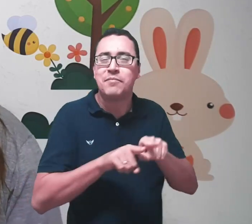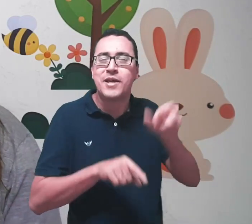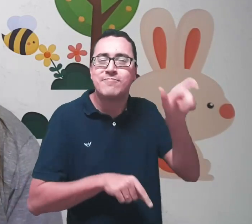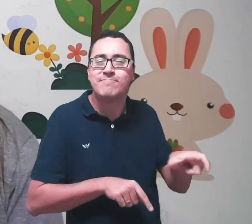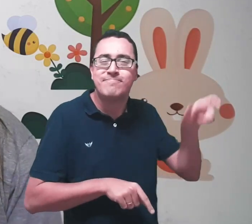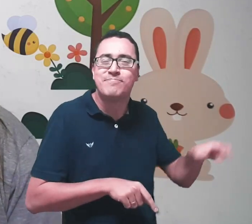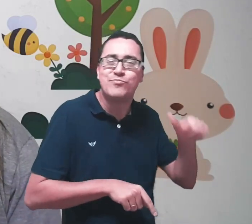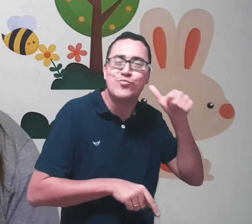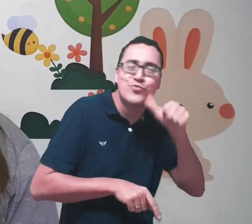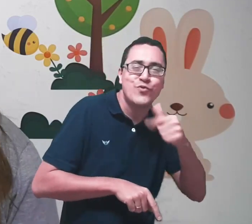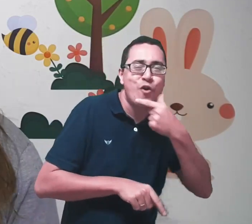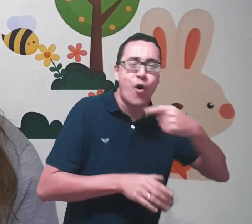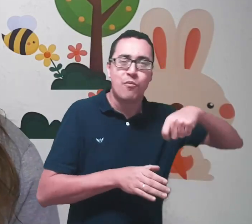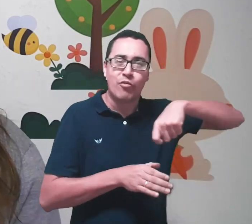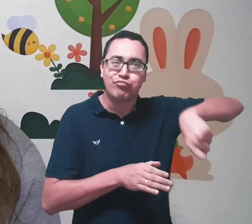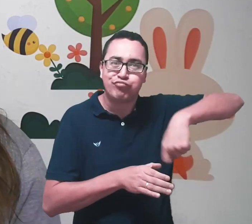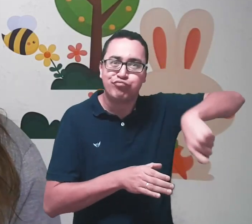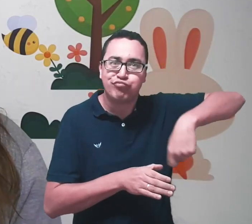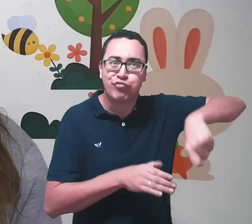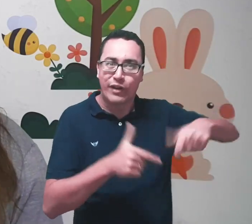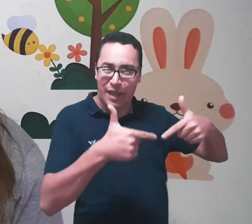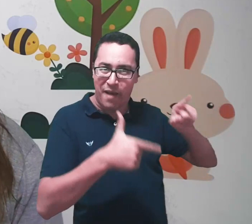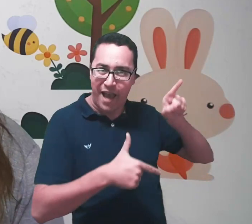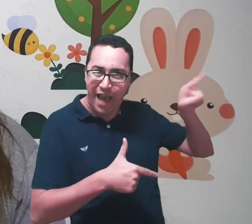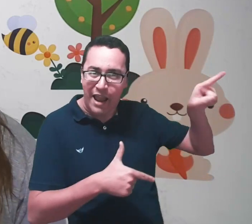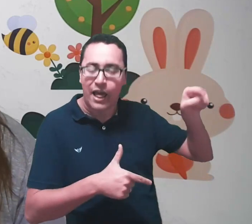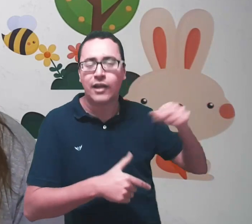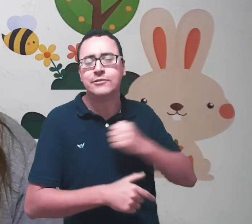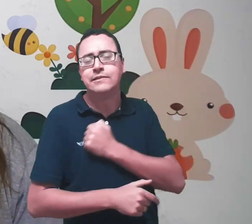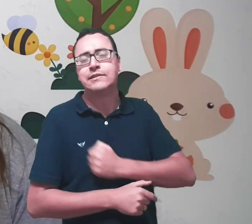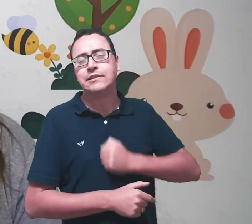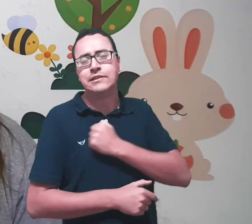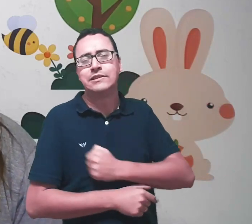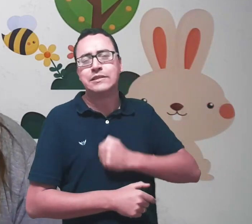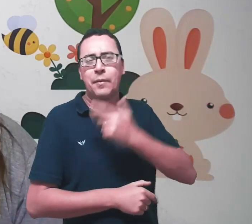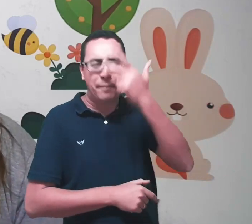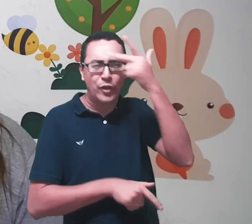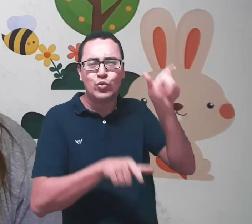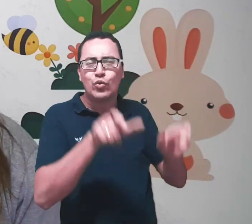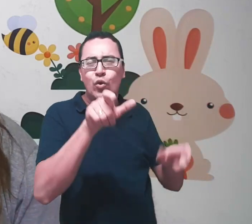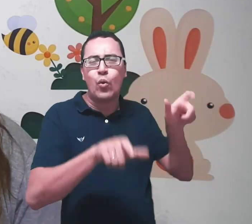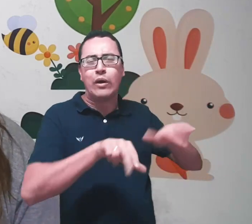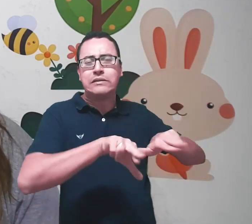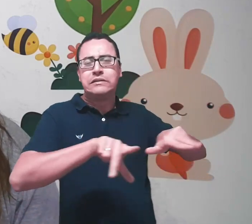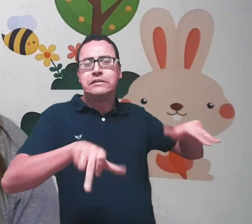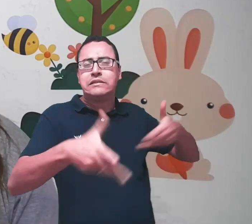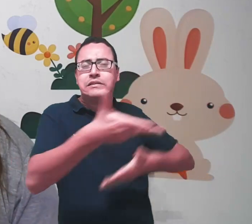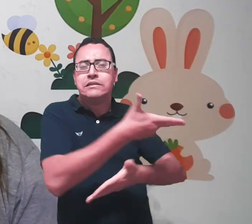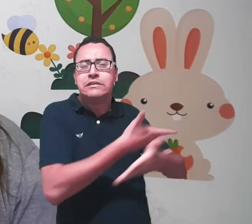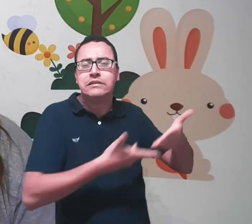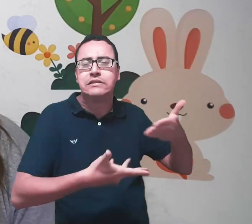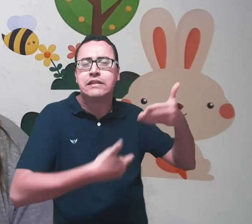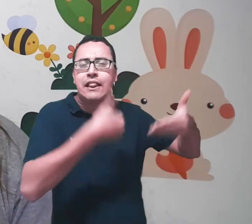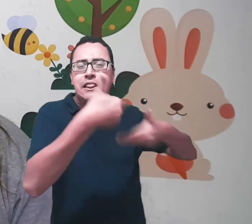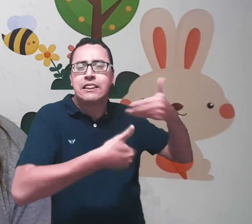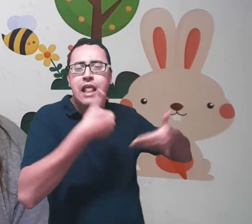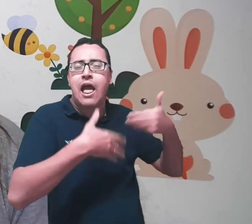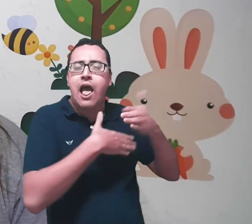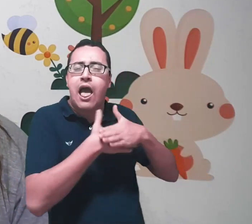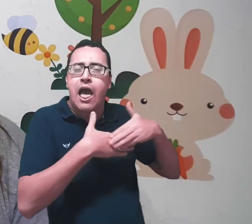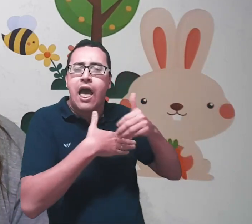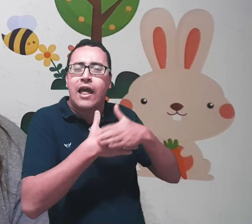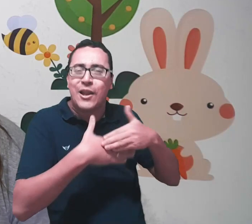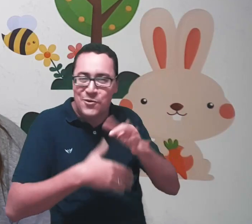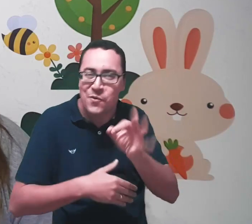das cozinheiras, dos cozinheiros. São tantas pessoas no ambiente escolar que nos tratam com tanto carinho,